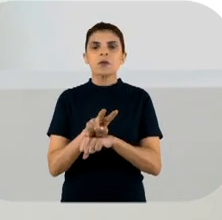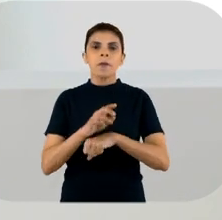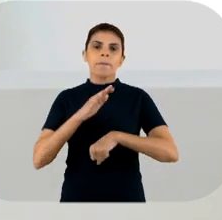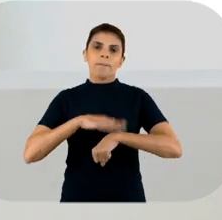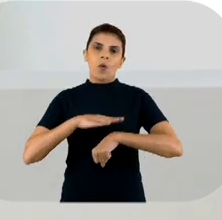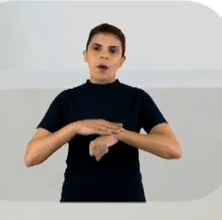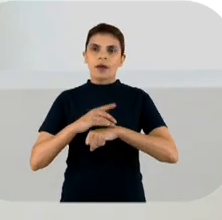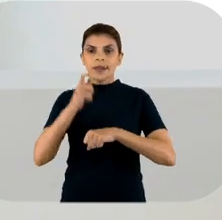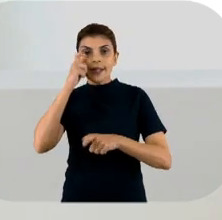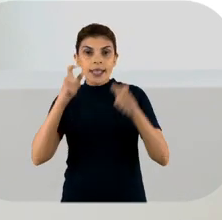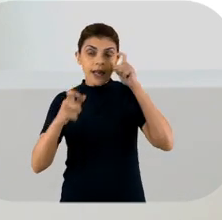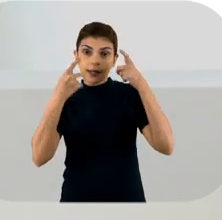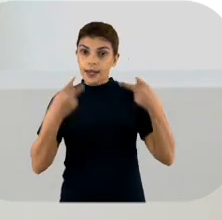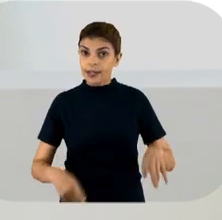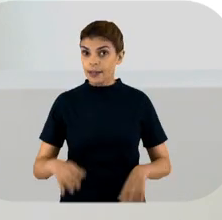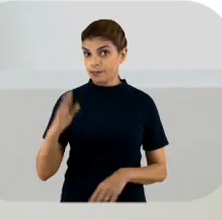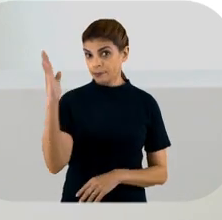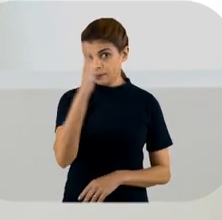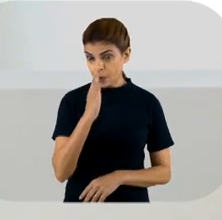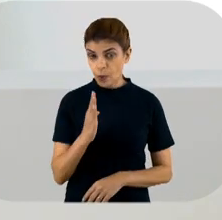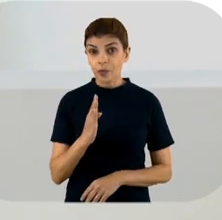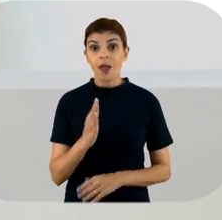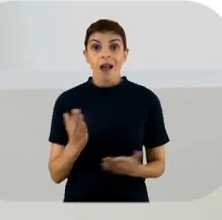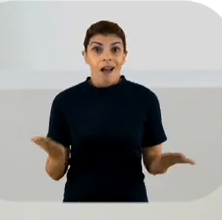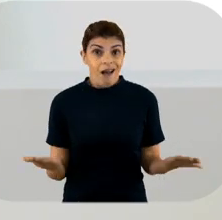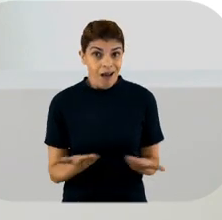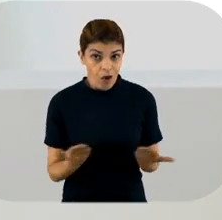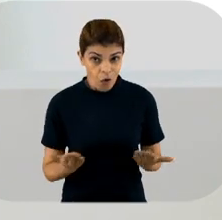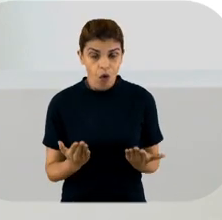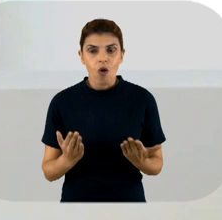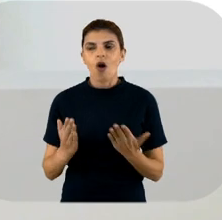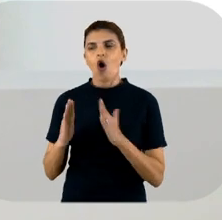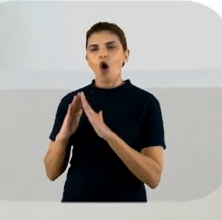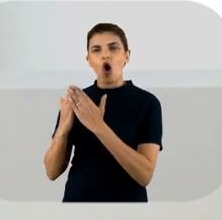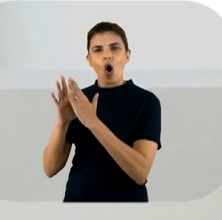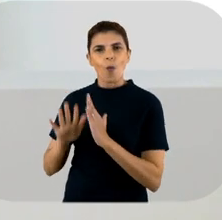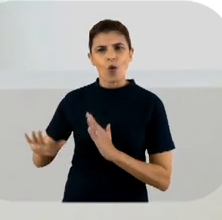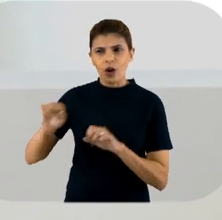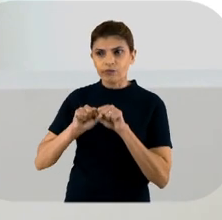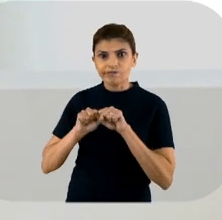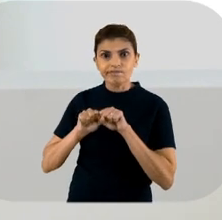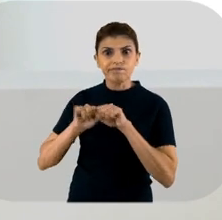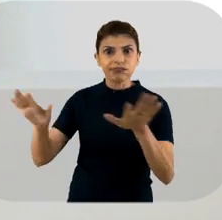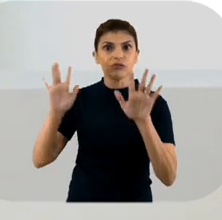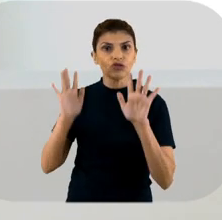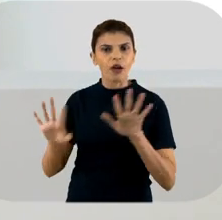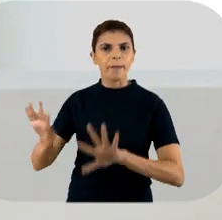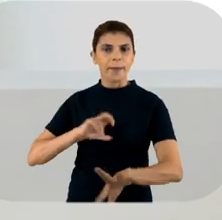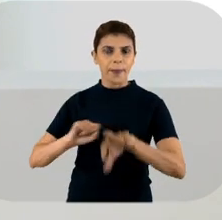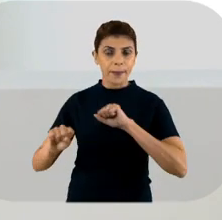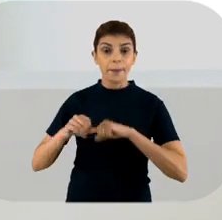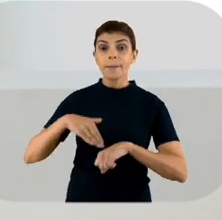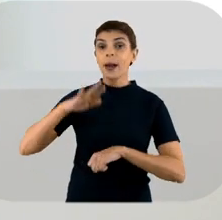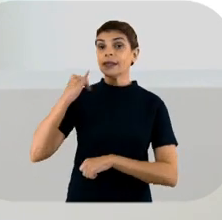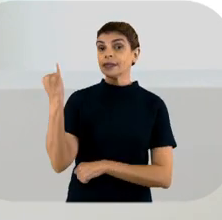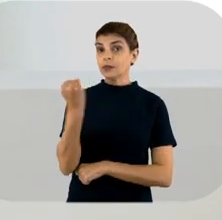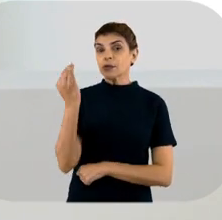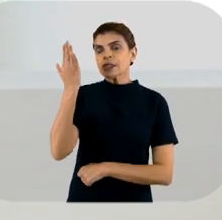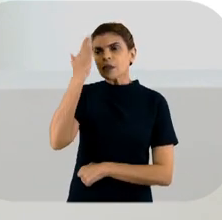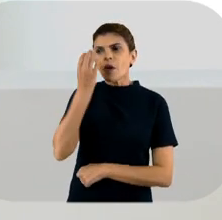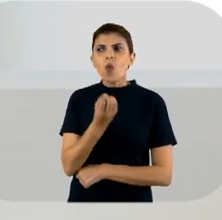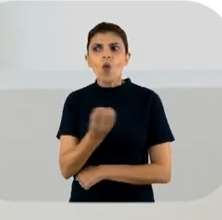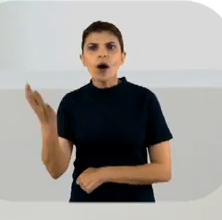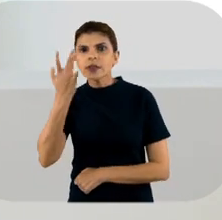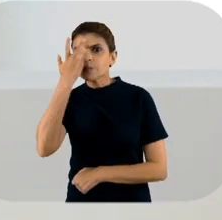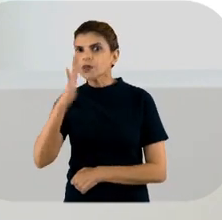cada momento epidemiológico no país. Então, agora, nos locais que já têm transmissão comunitária, por exemplo, o que mais interessa é